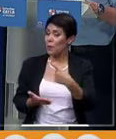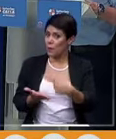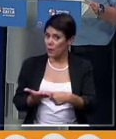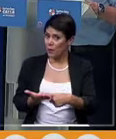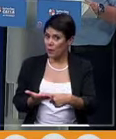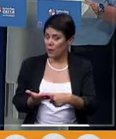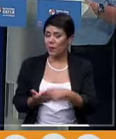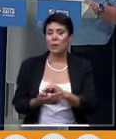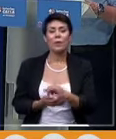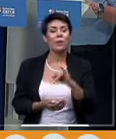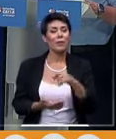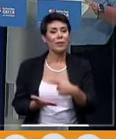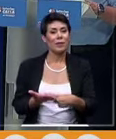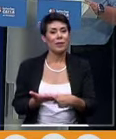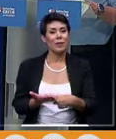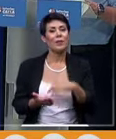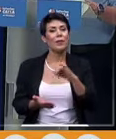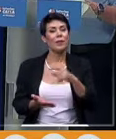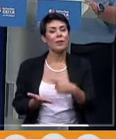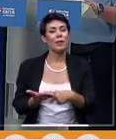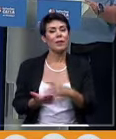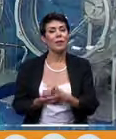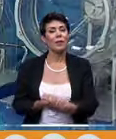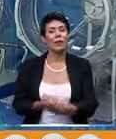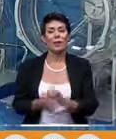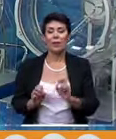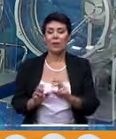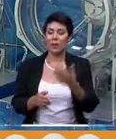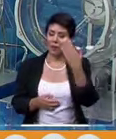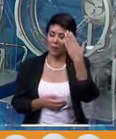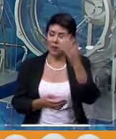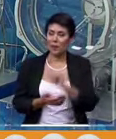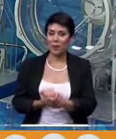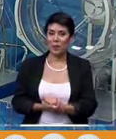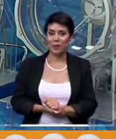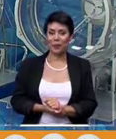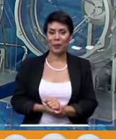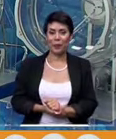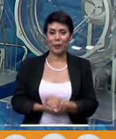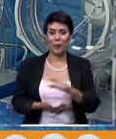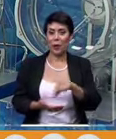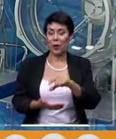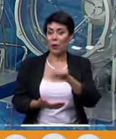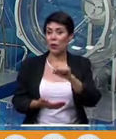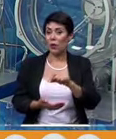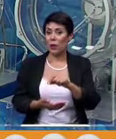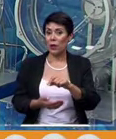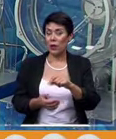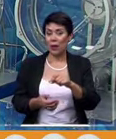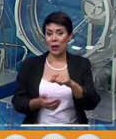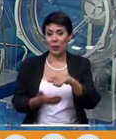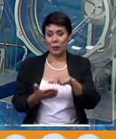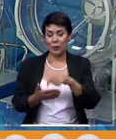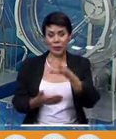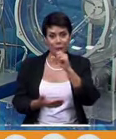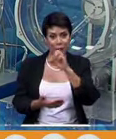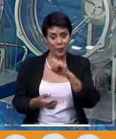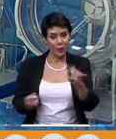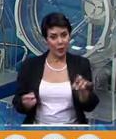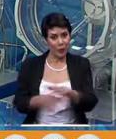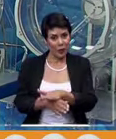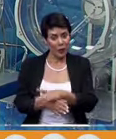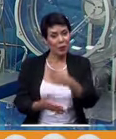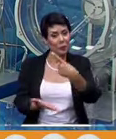confirmam ao microfone? Sim, confirmo. Sim, confirmo. Obrigado. Sorteio da Lotomania